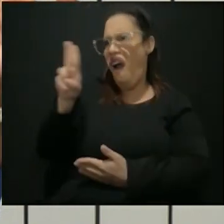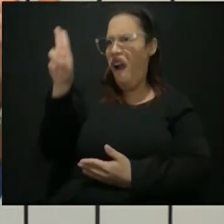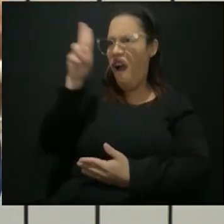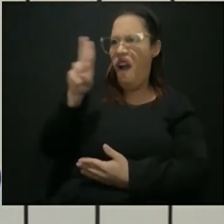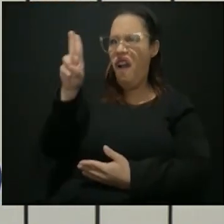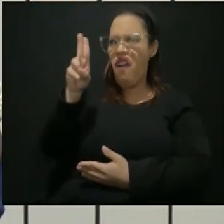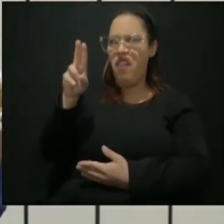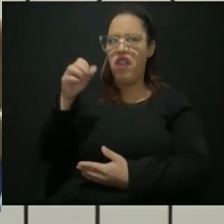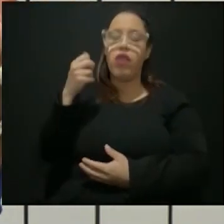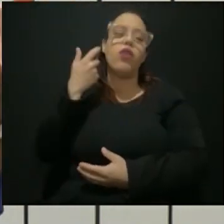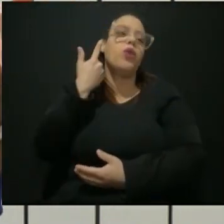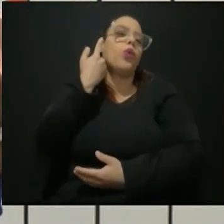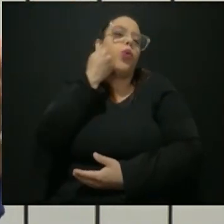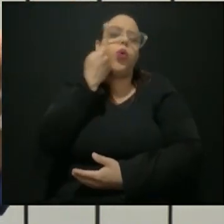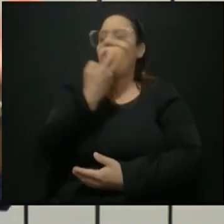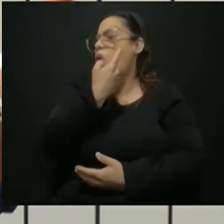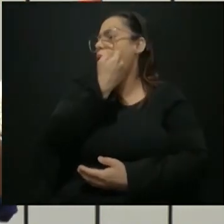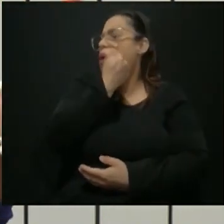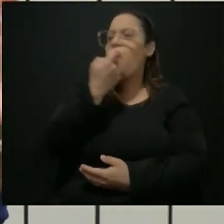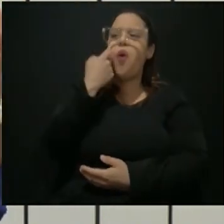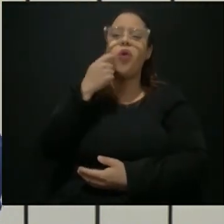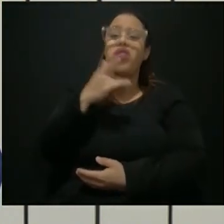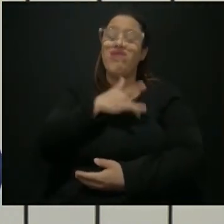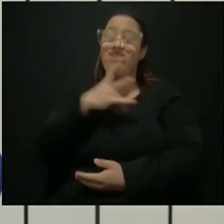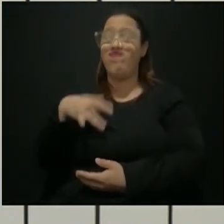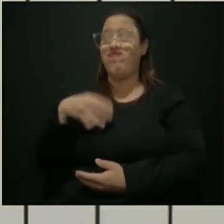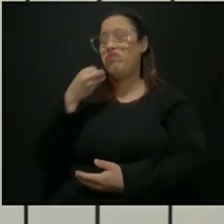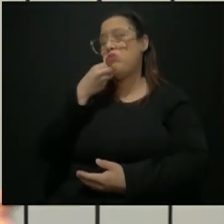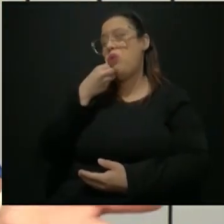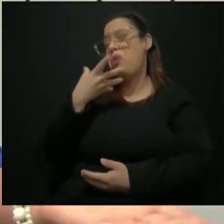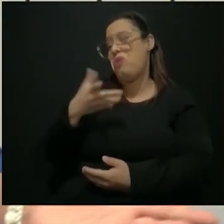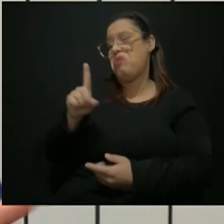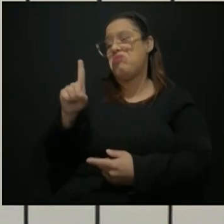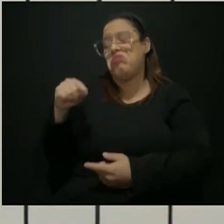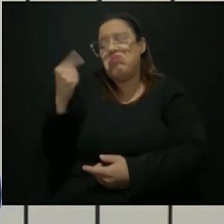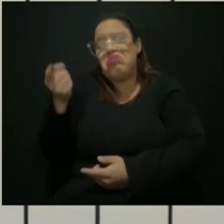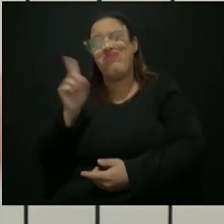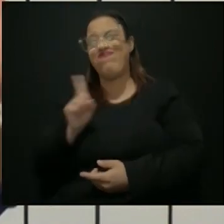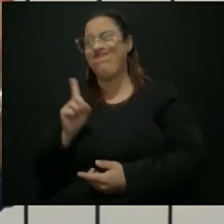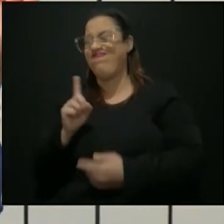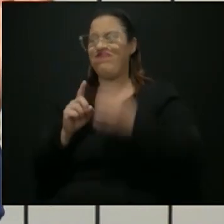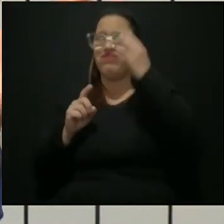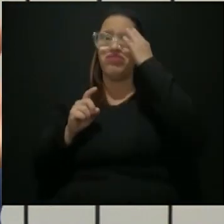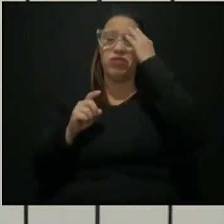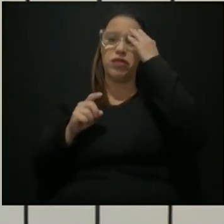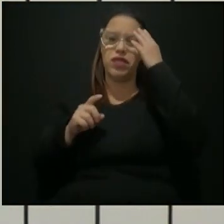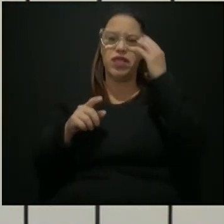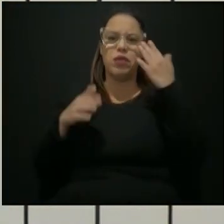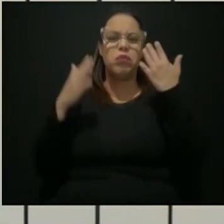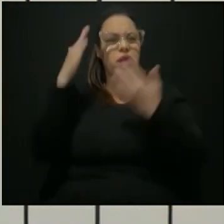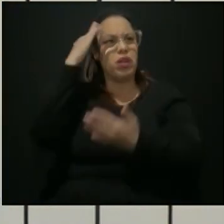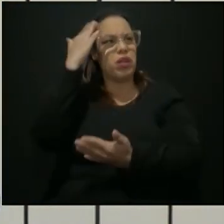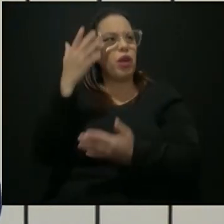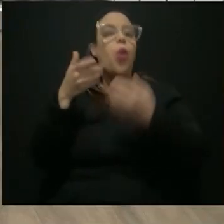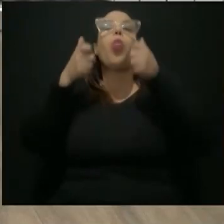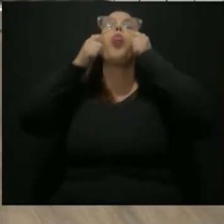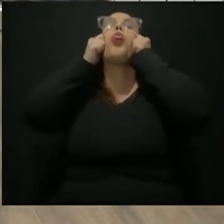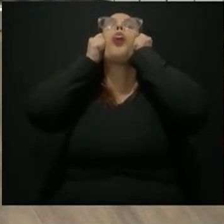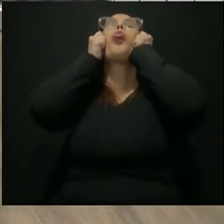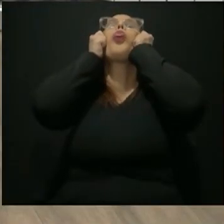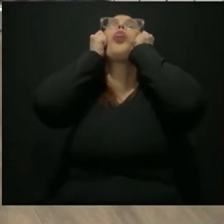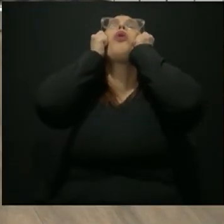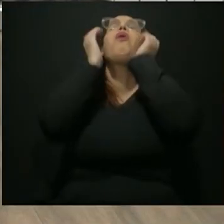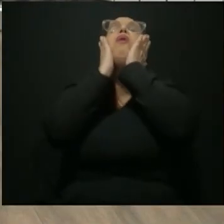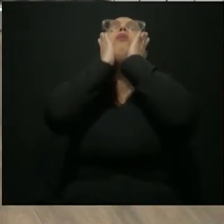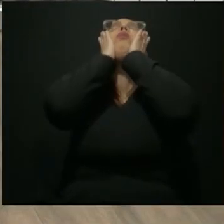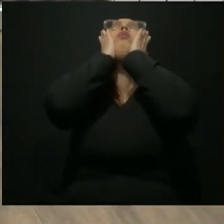estéticas, né, não tão saudáveis assim, algumas sim, outras não, mas, poxa, a vida já pensou, todo mundo esticadinho, tudo do mesmo jeito, né, poxa vida. Exato, não, qual